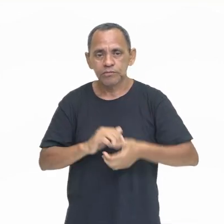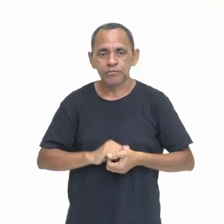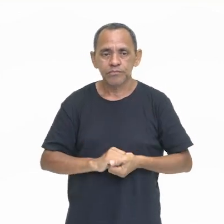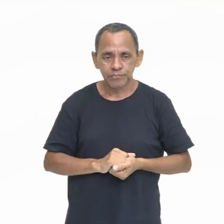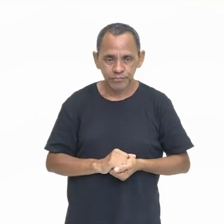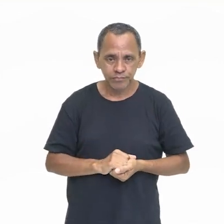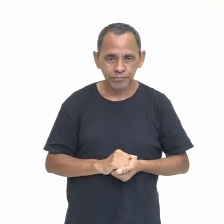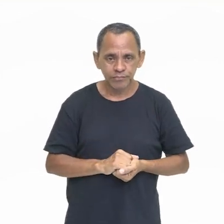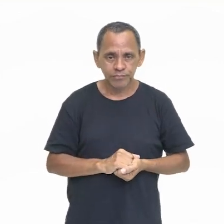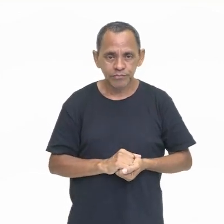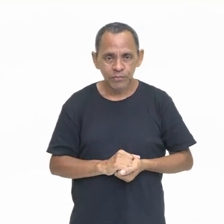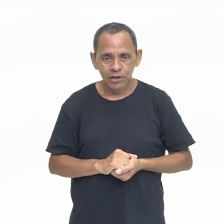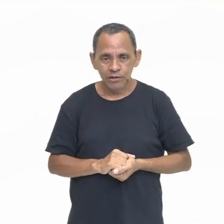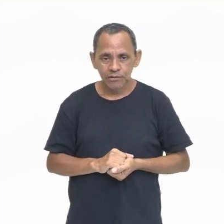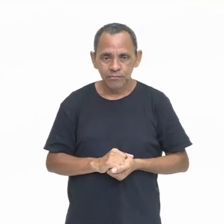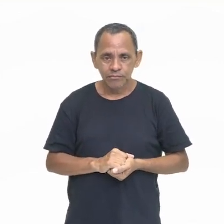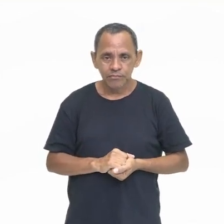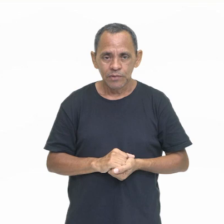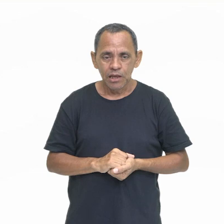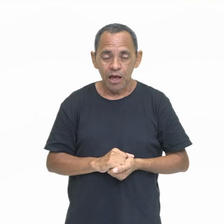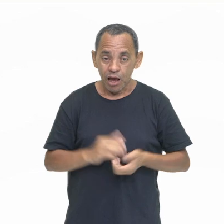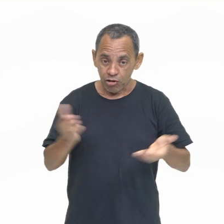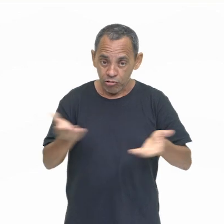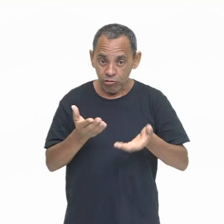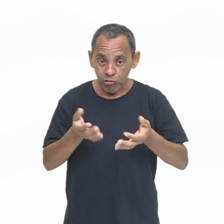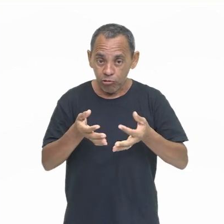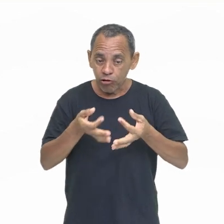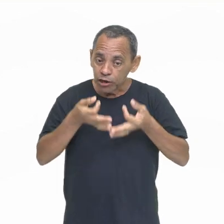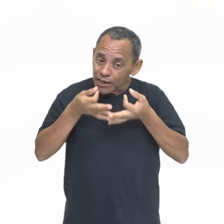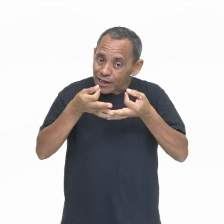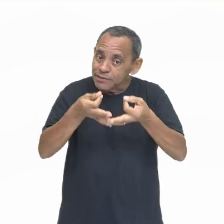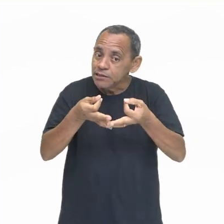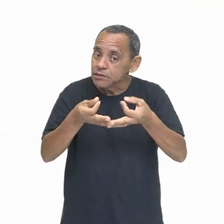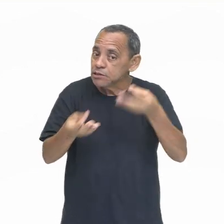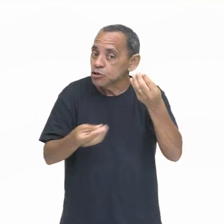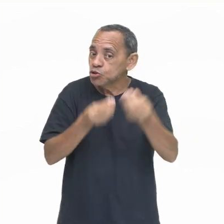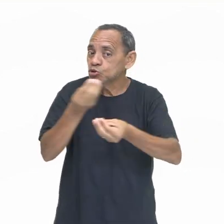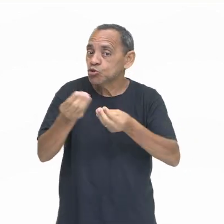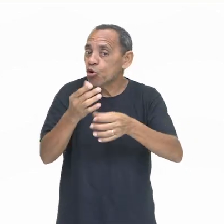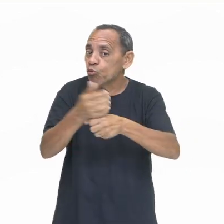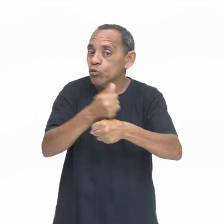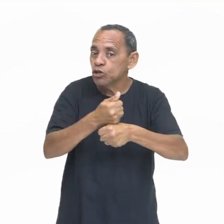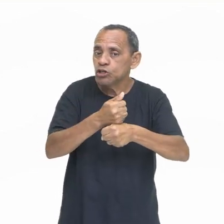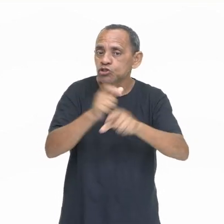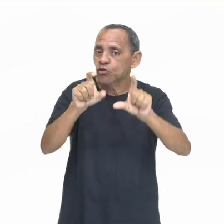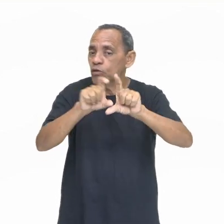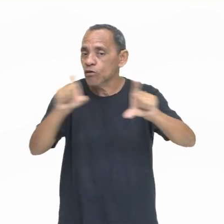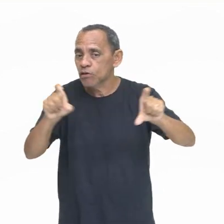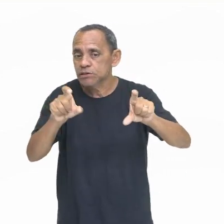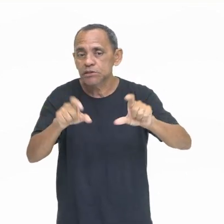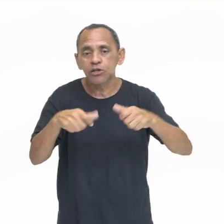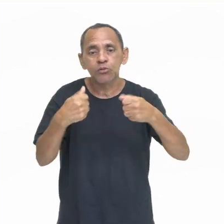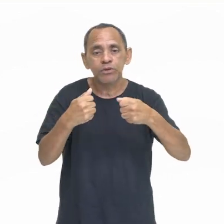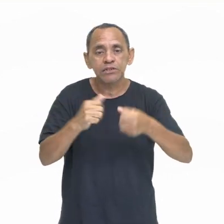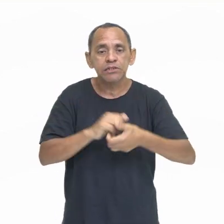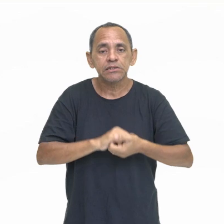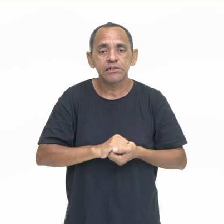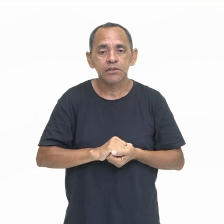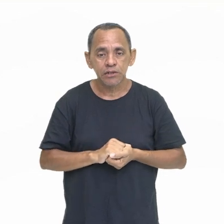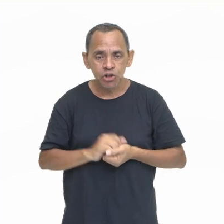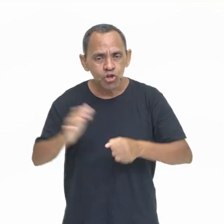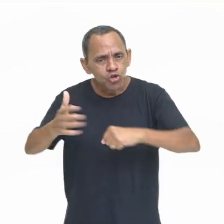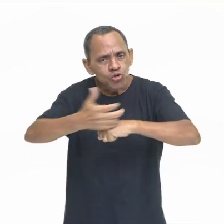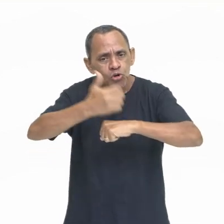aqui, ó, a igual a 3, b menos 6 e c menos 2. Com essas informações, nós podemos calcular tanto o x do vértice quanto o y